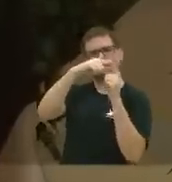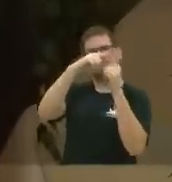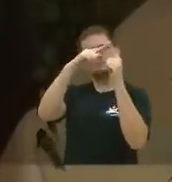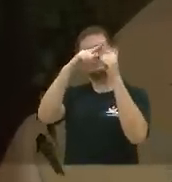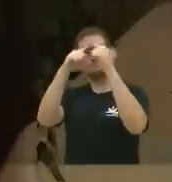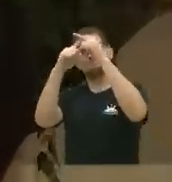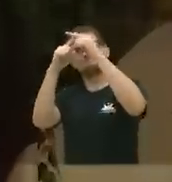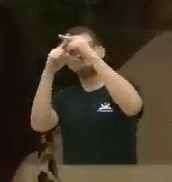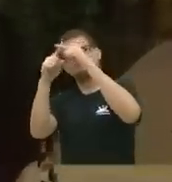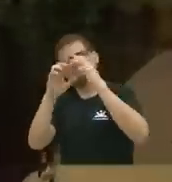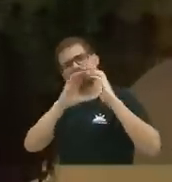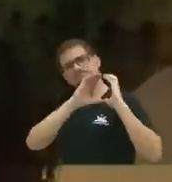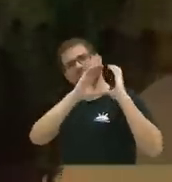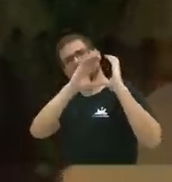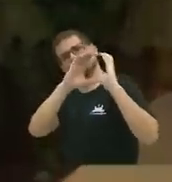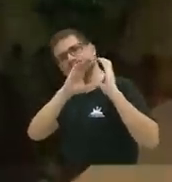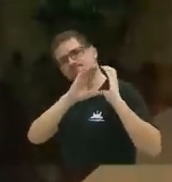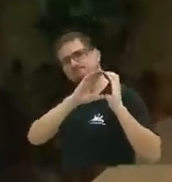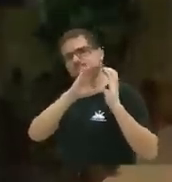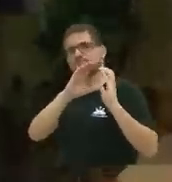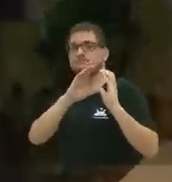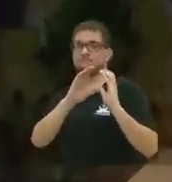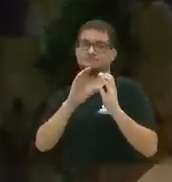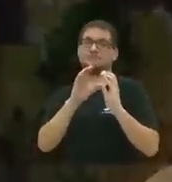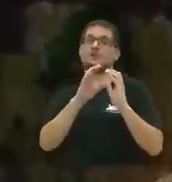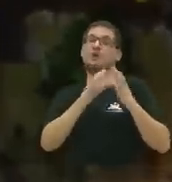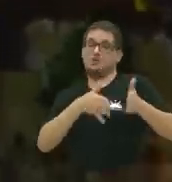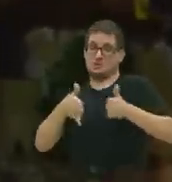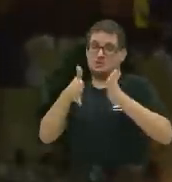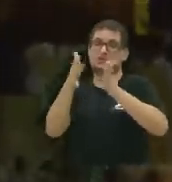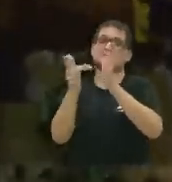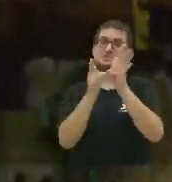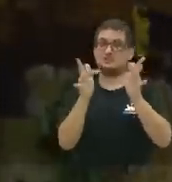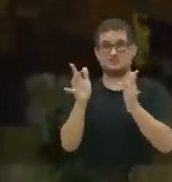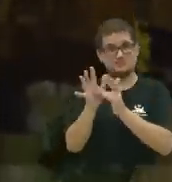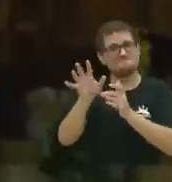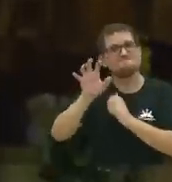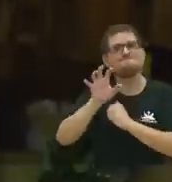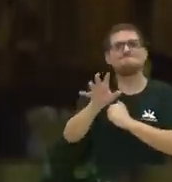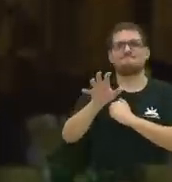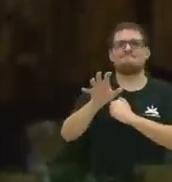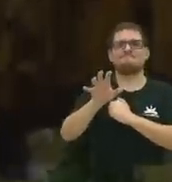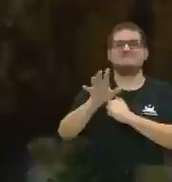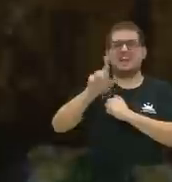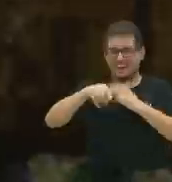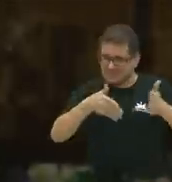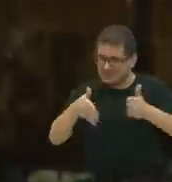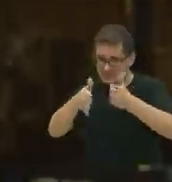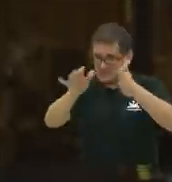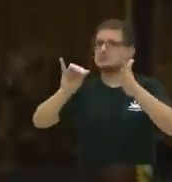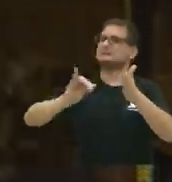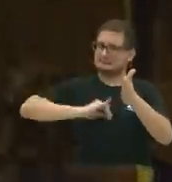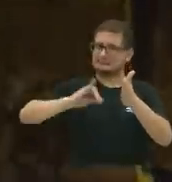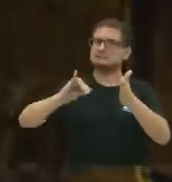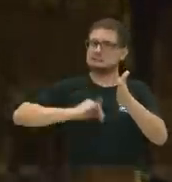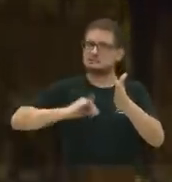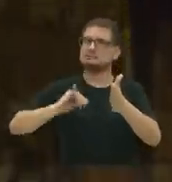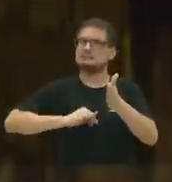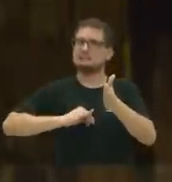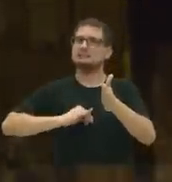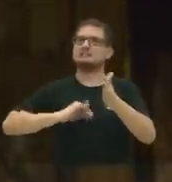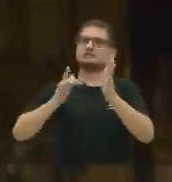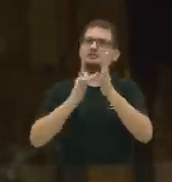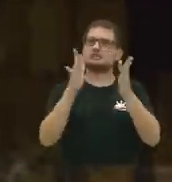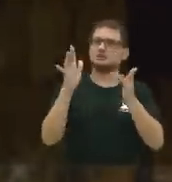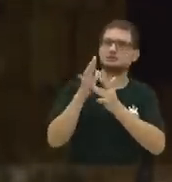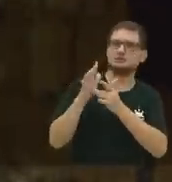seguiu. Filhos e filhas, esse foi o caminho de Jesus. Foi na via dolorosa que as feridas lhe